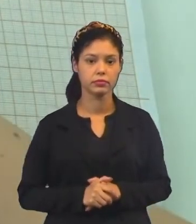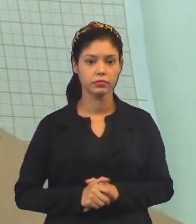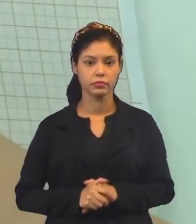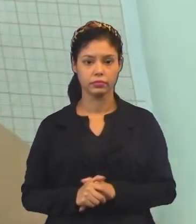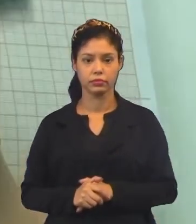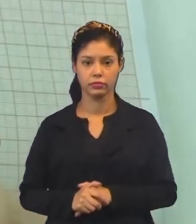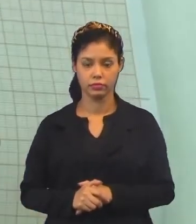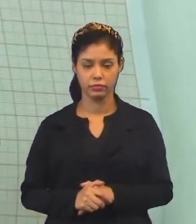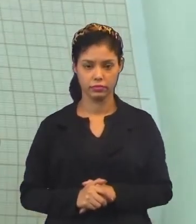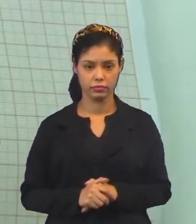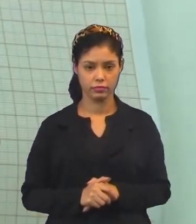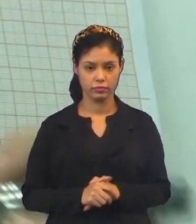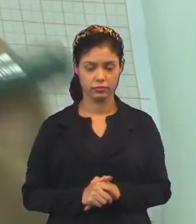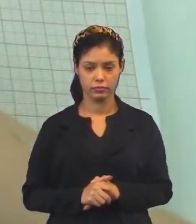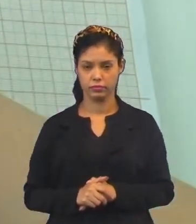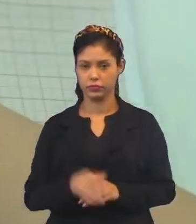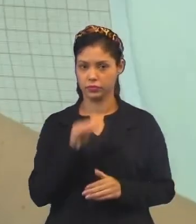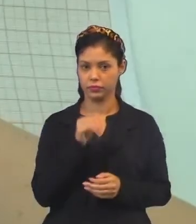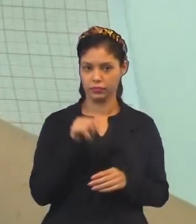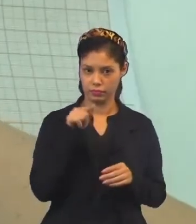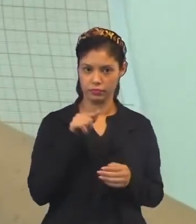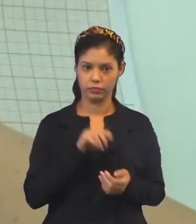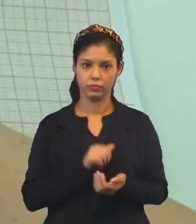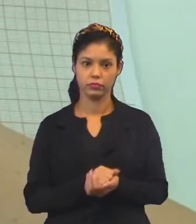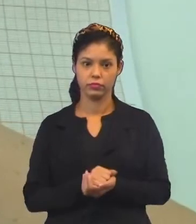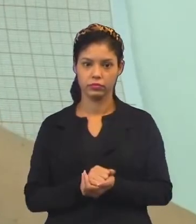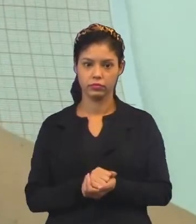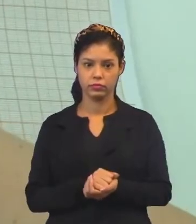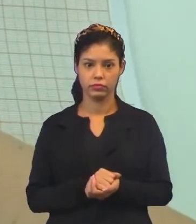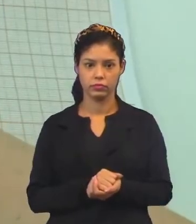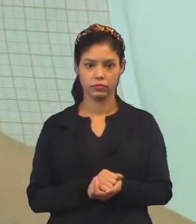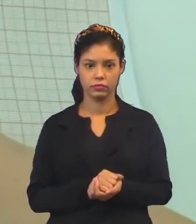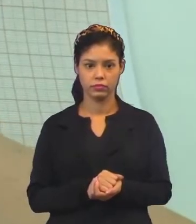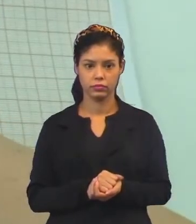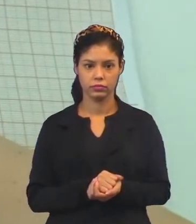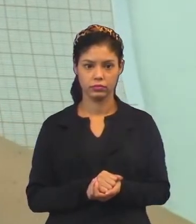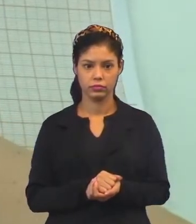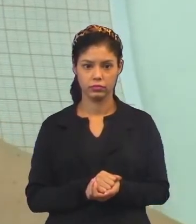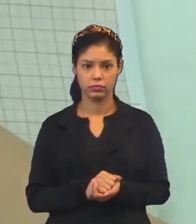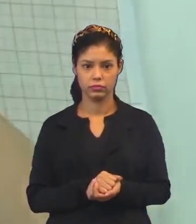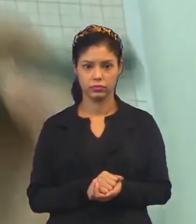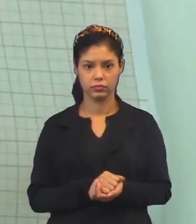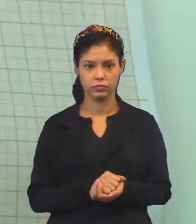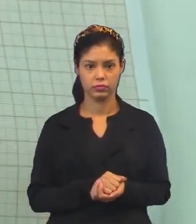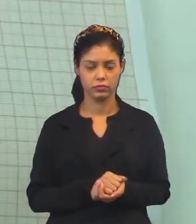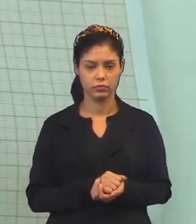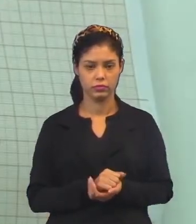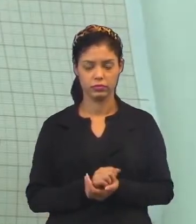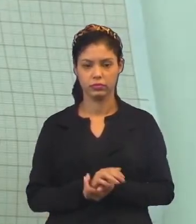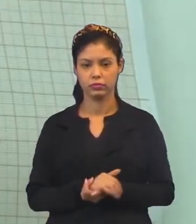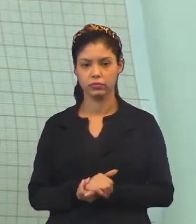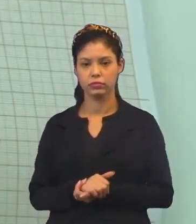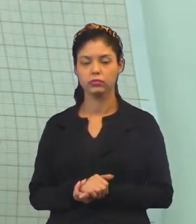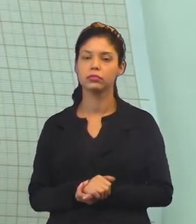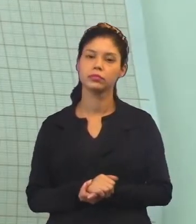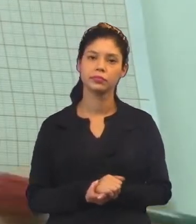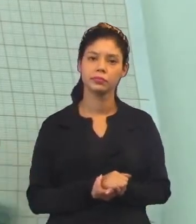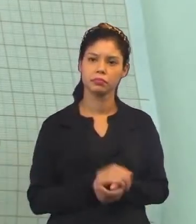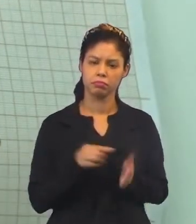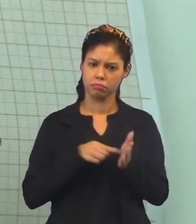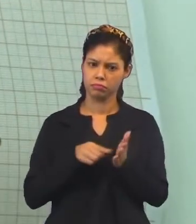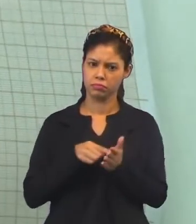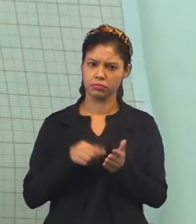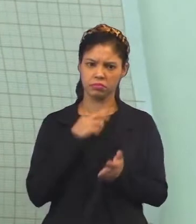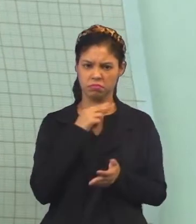calcular o perímetro desse bolo aqui, né? Deixa eu só ajeitar aqui, porque não ficou tão quadradinho. Mas é o pincel, tá, gente? Que ele